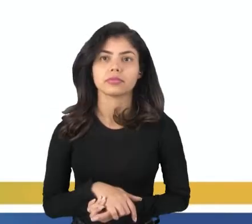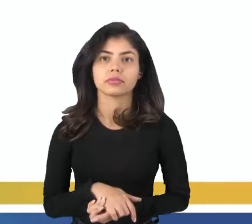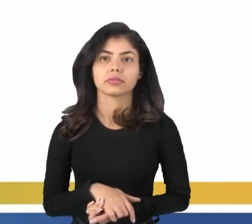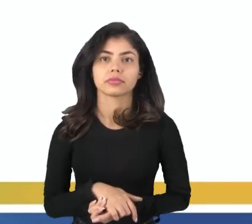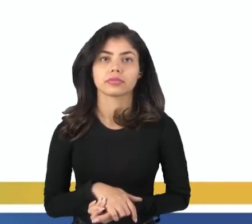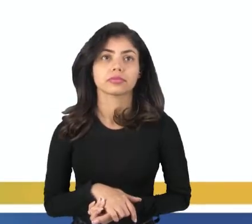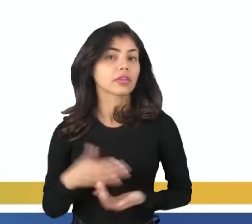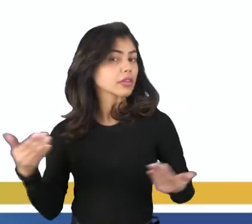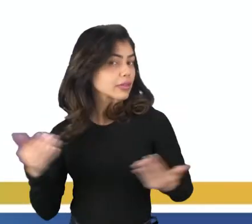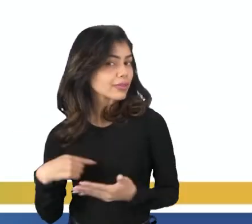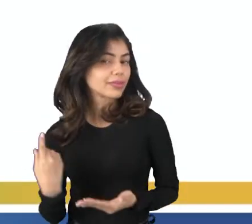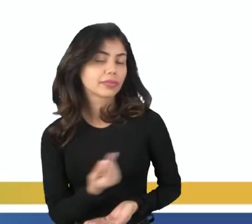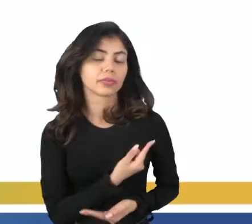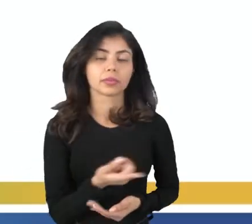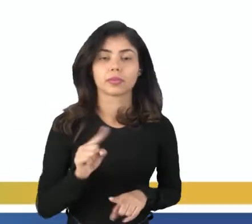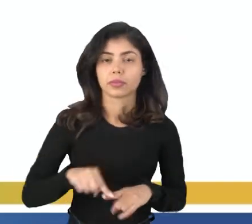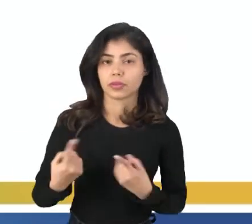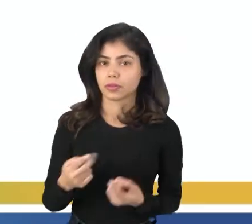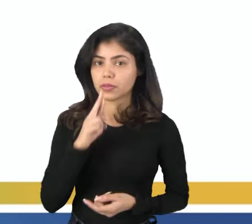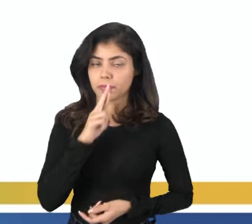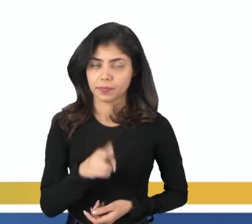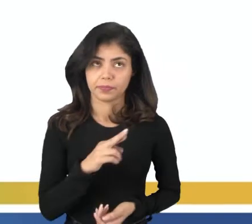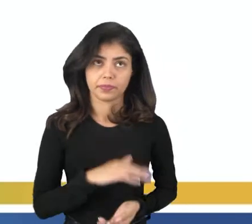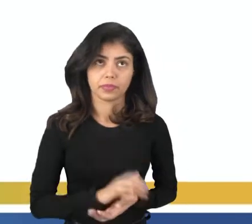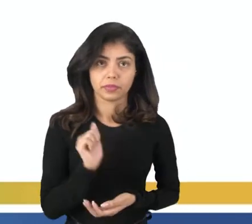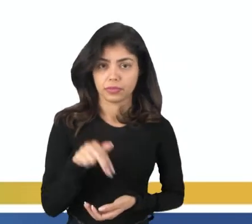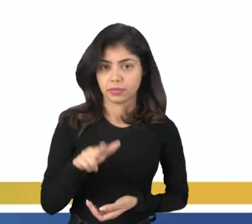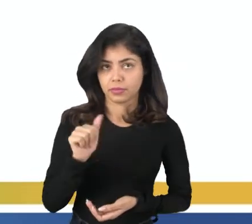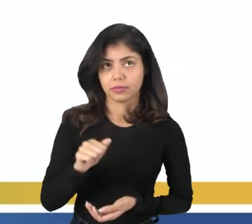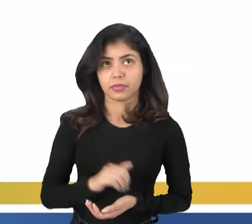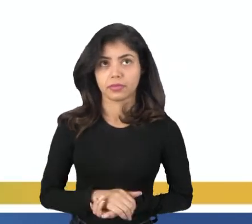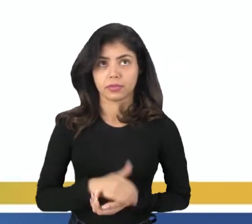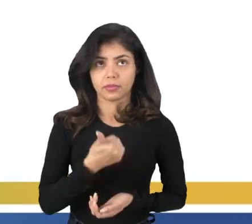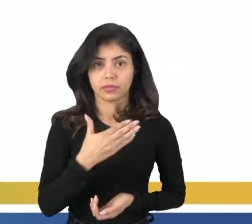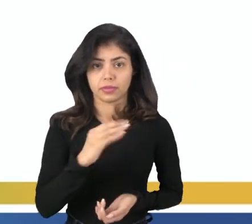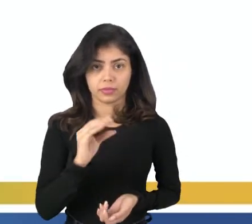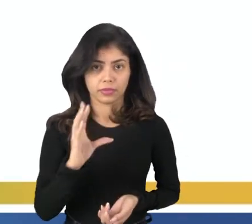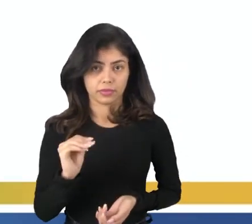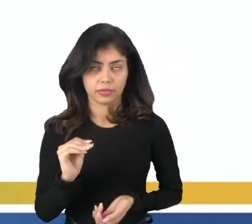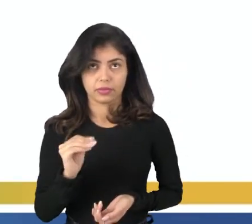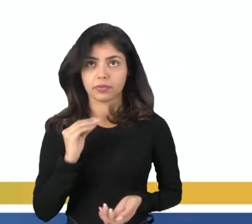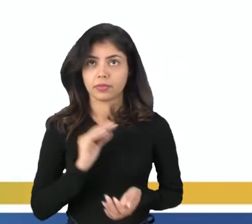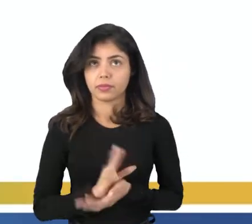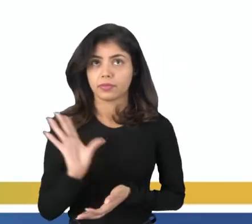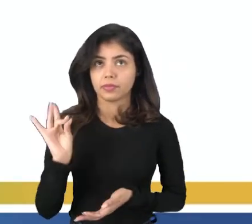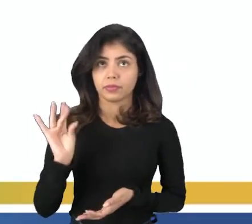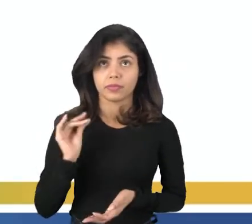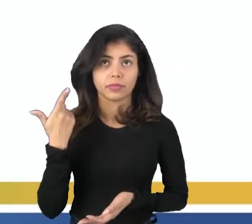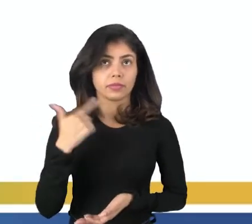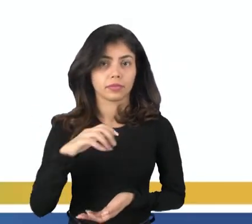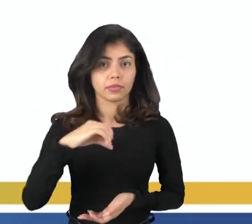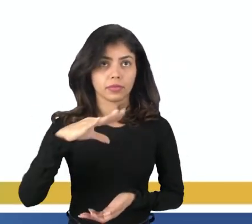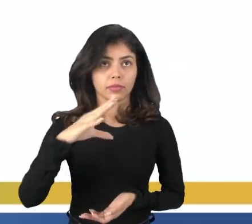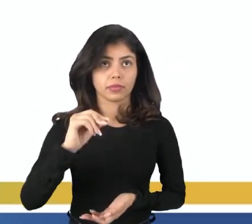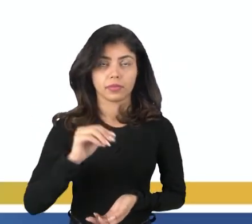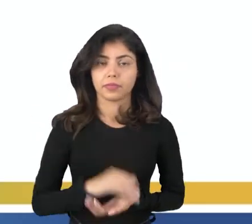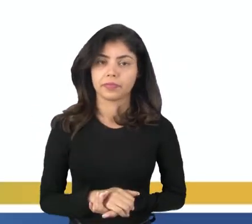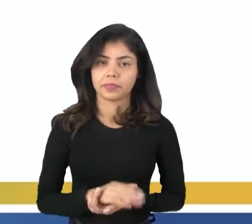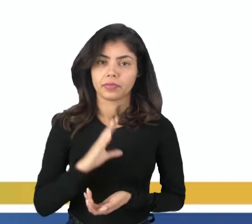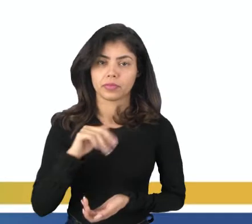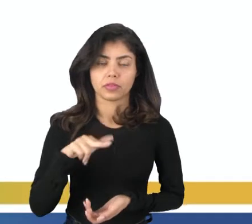Certinho? Agora nós vamos para mais um cálculo. Ana Clara tem 100 adesivos, ganhou